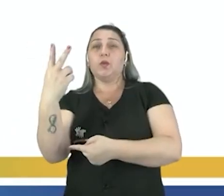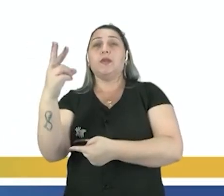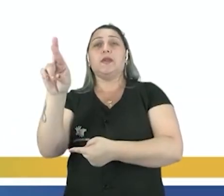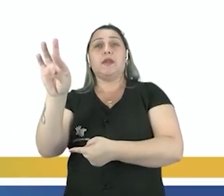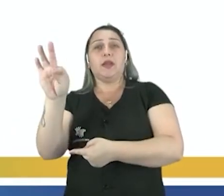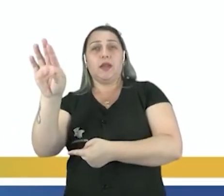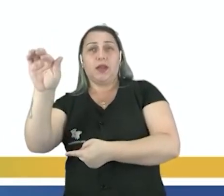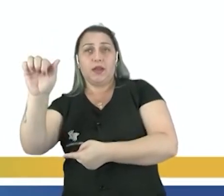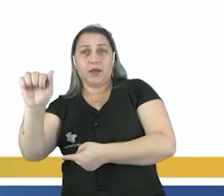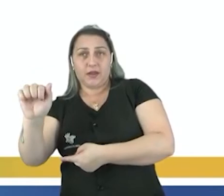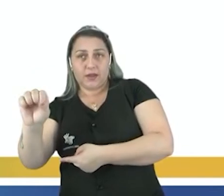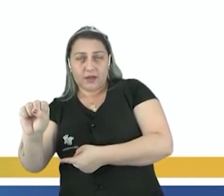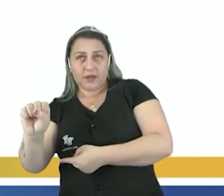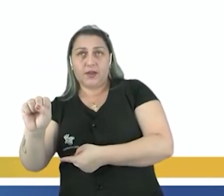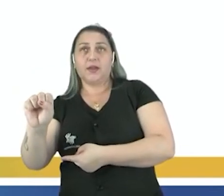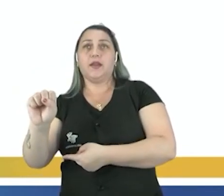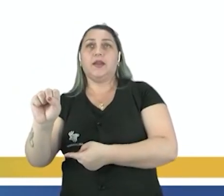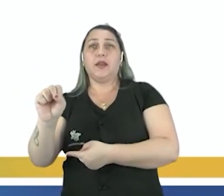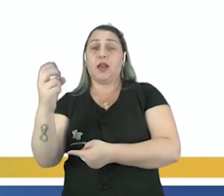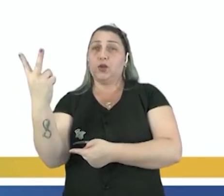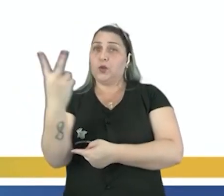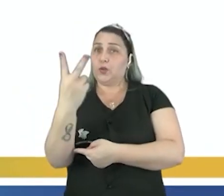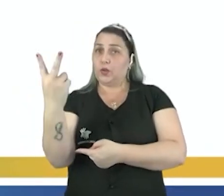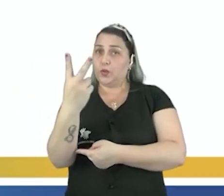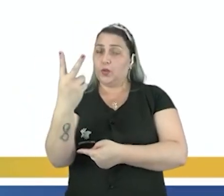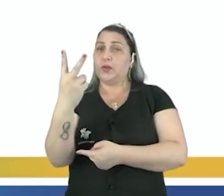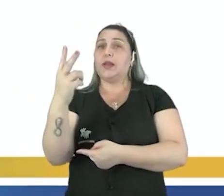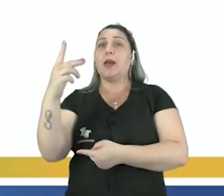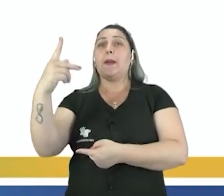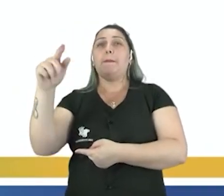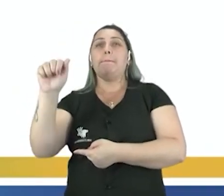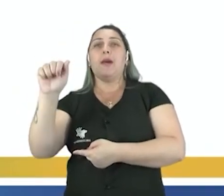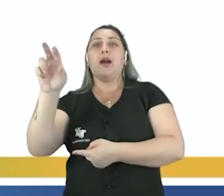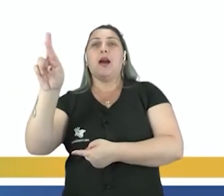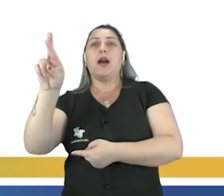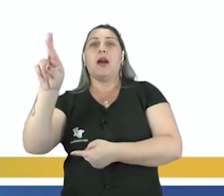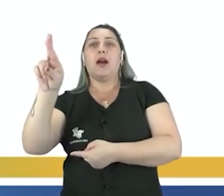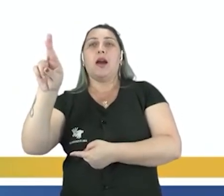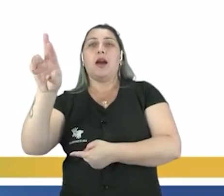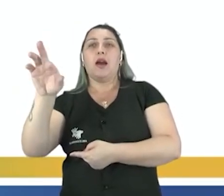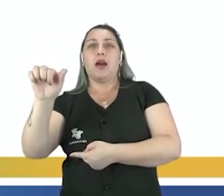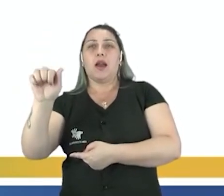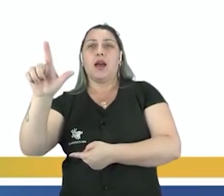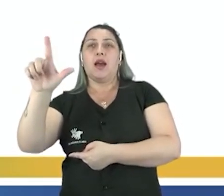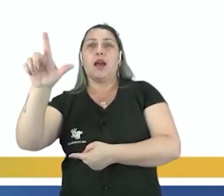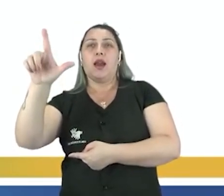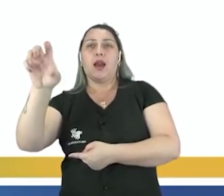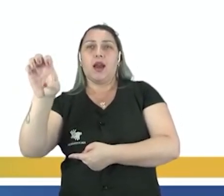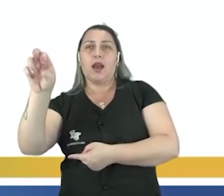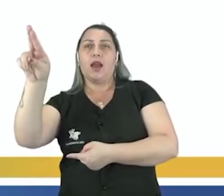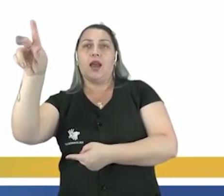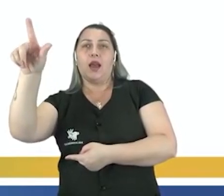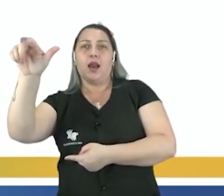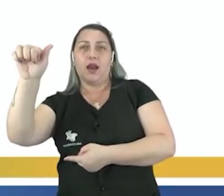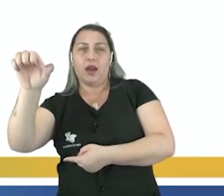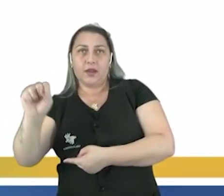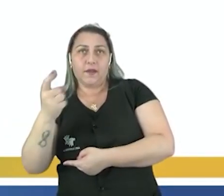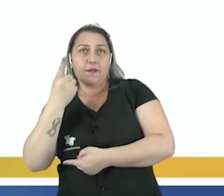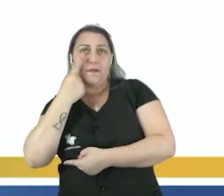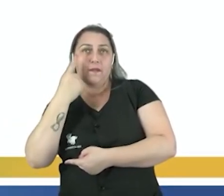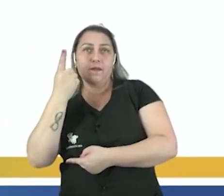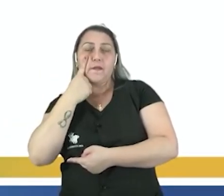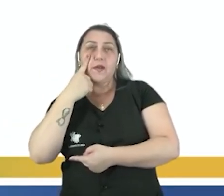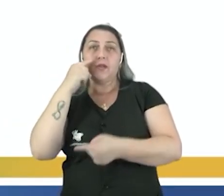De acordo com o teorema de Tales, entre essas retas paralelas ficam determinados segmentos de retas proporcionais. Observe